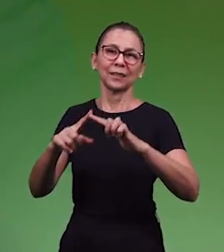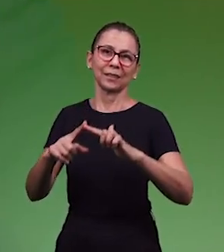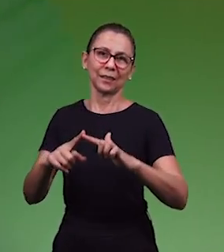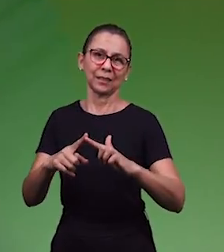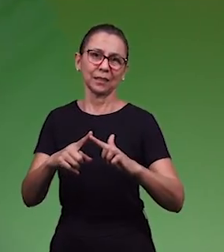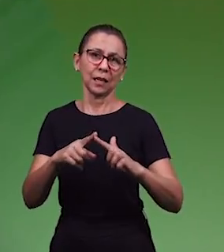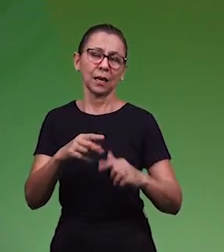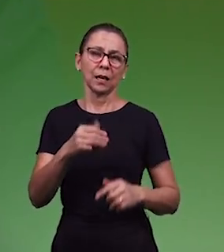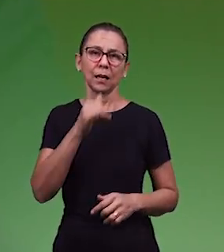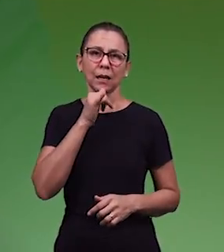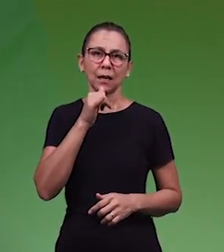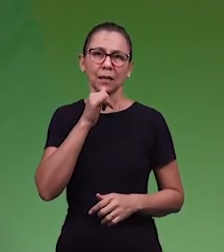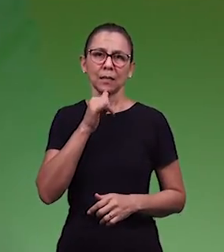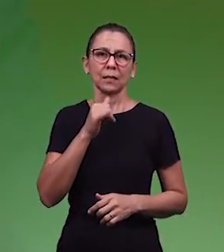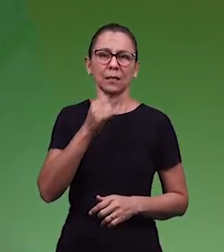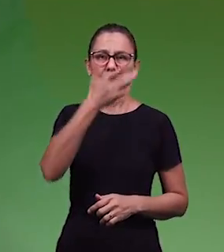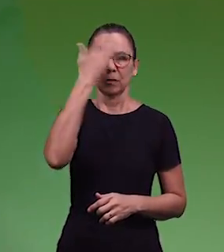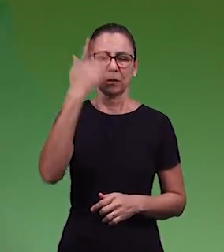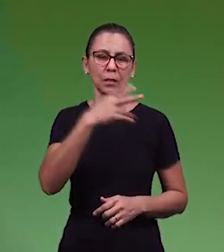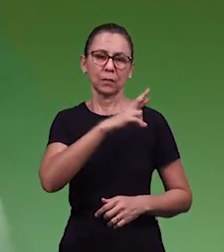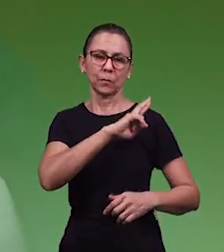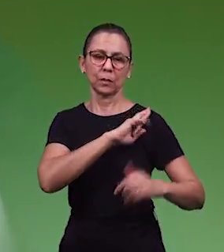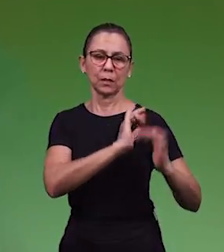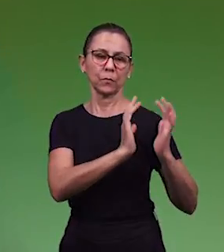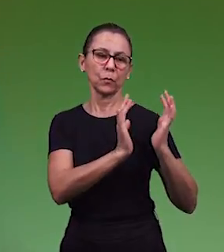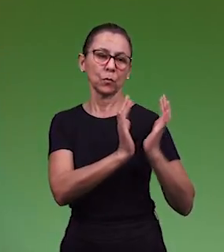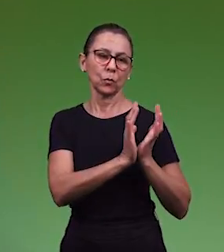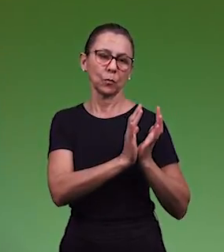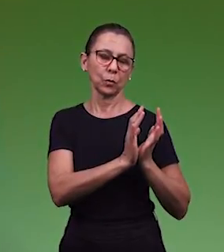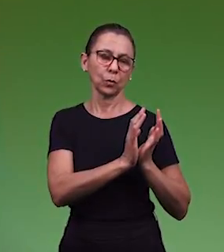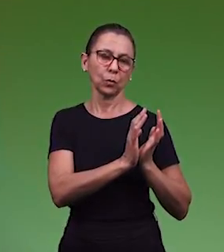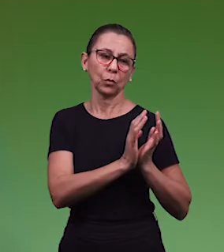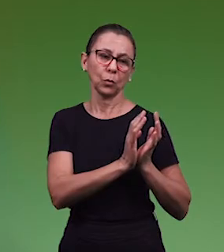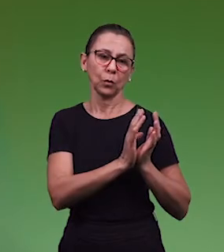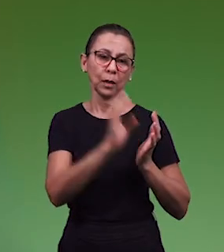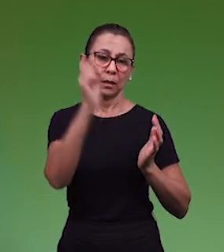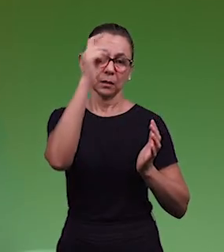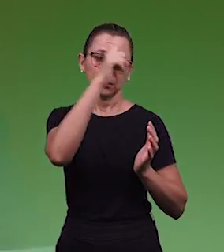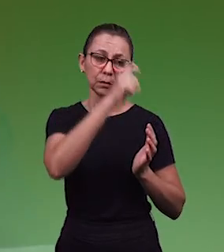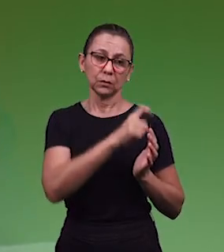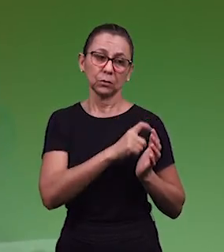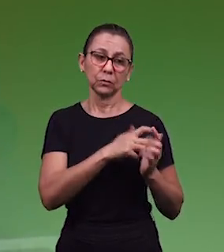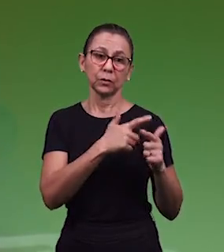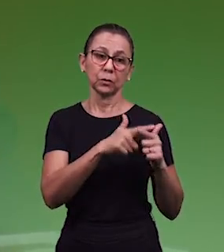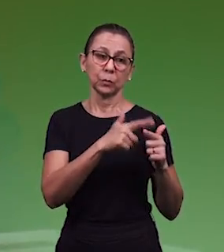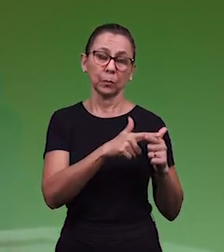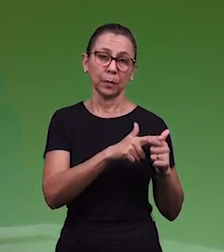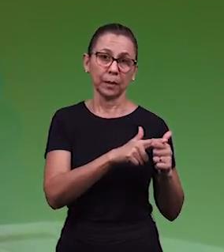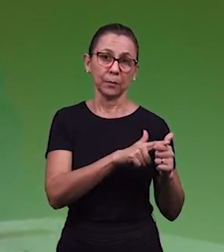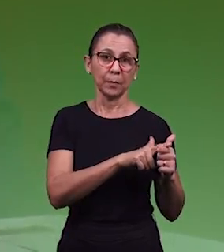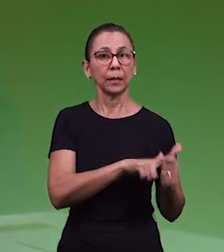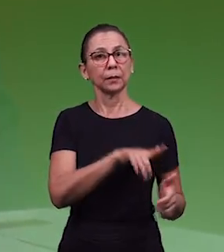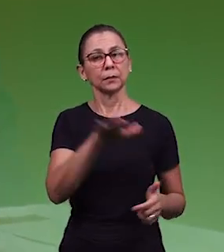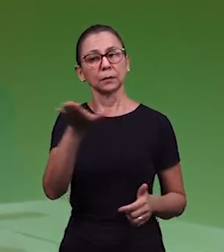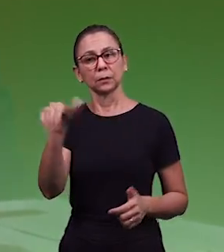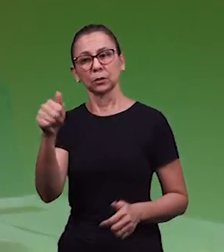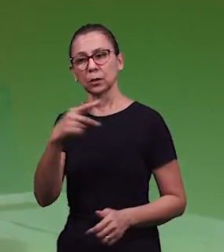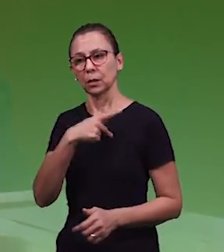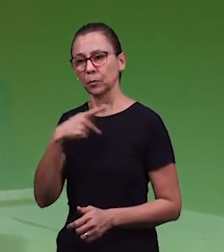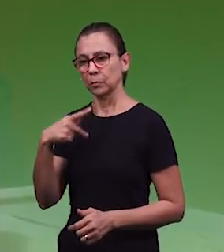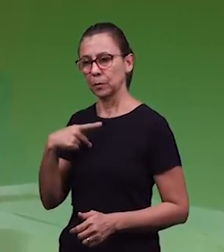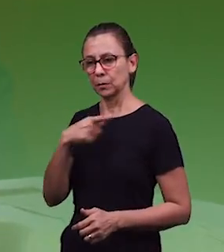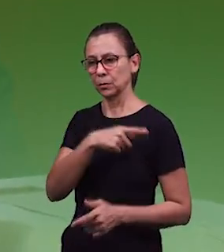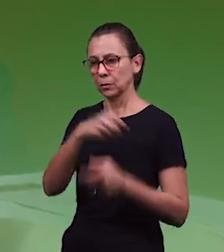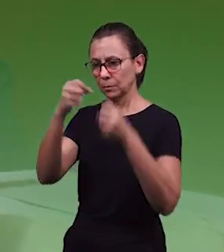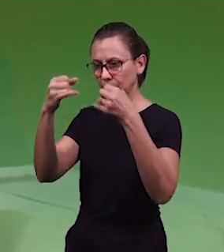ele leva para o pastor. Então essa foi a orientação que nós recebemos para os